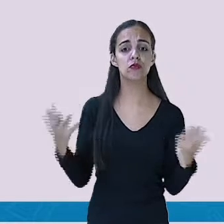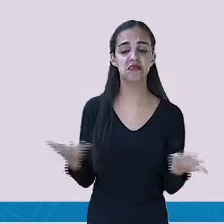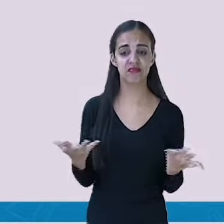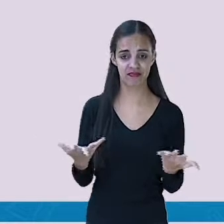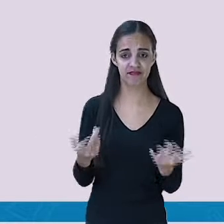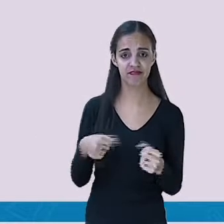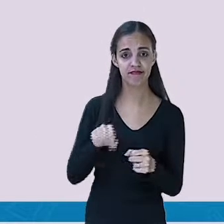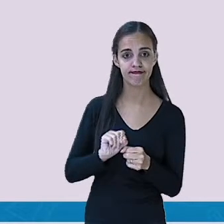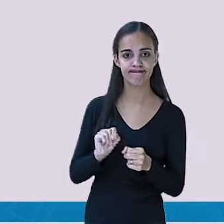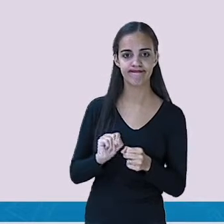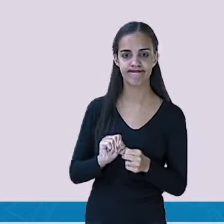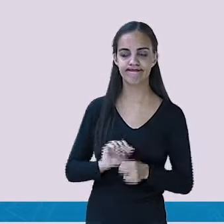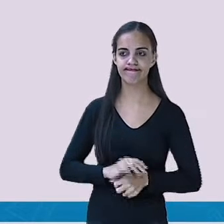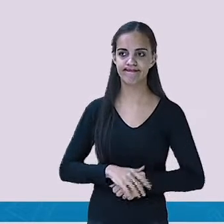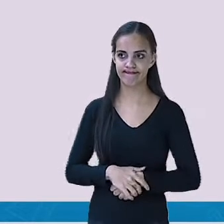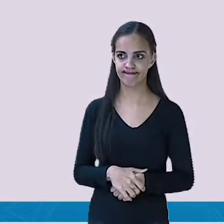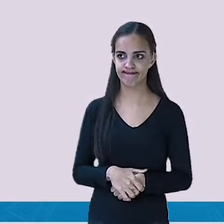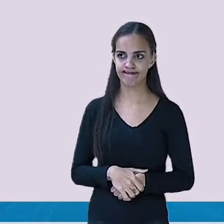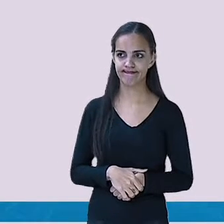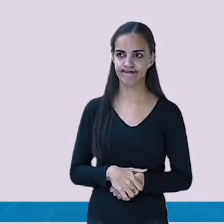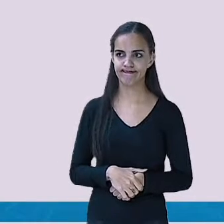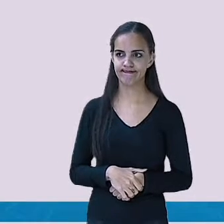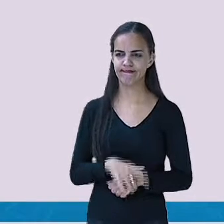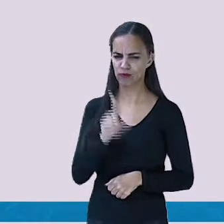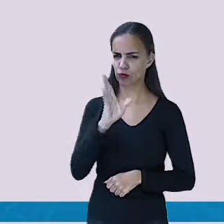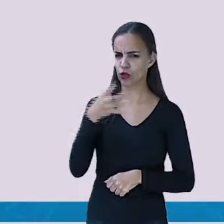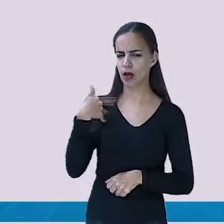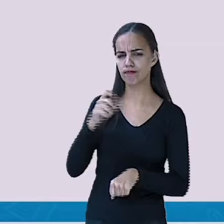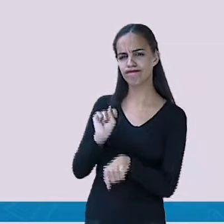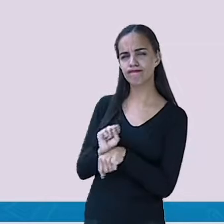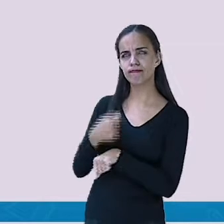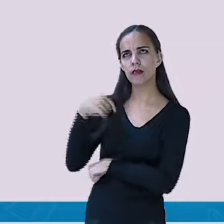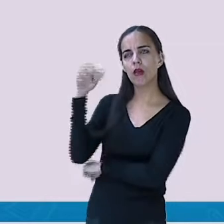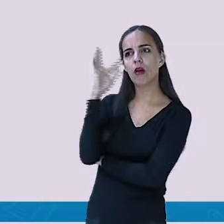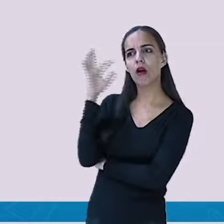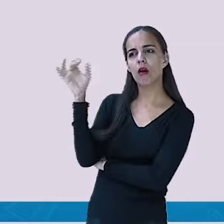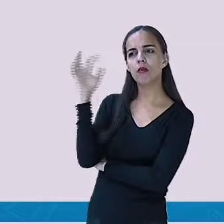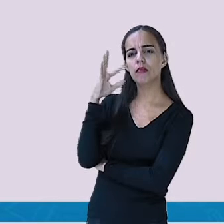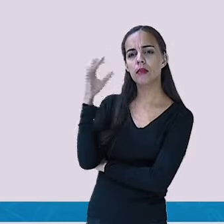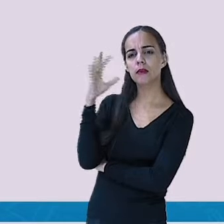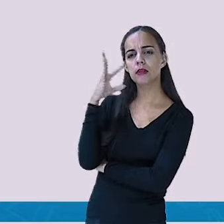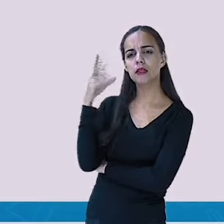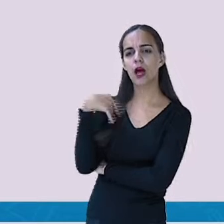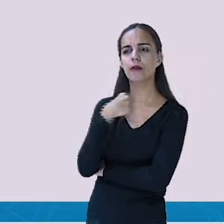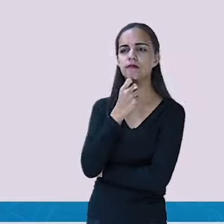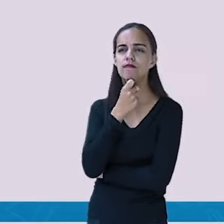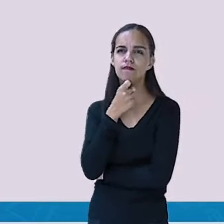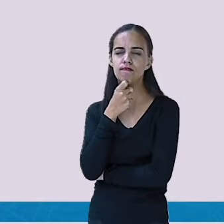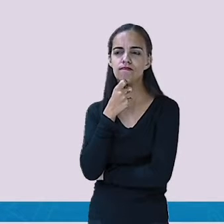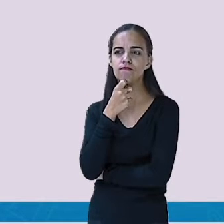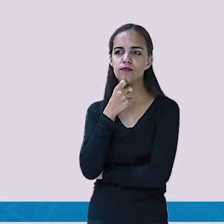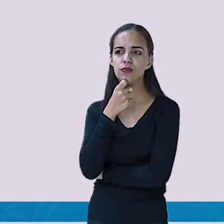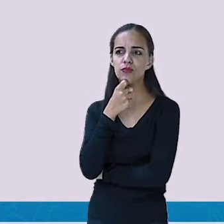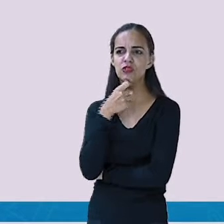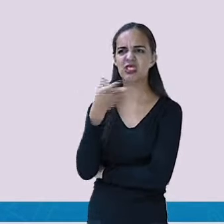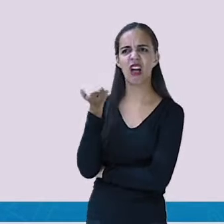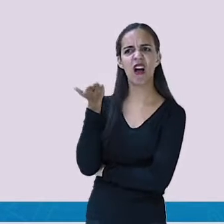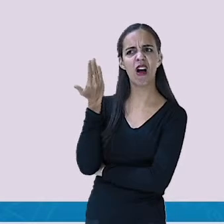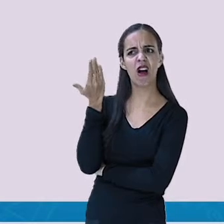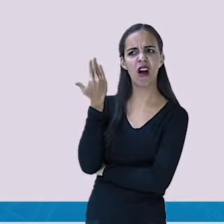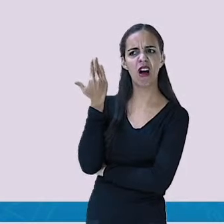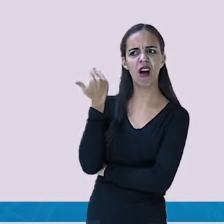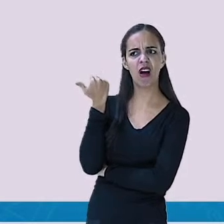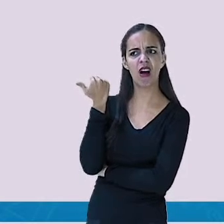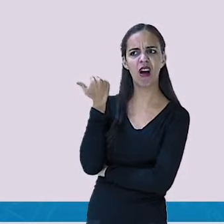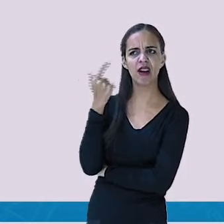hoje se faz? Você já parou para pensar? Você já teve tempo para pensar? Antes